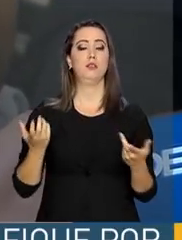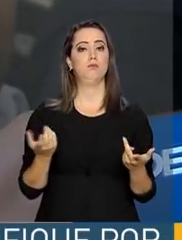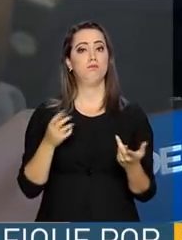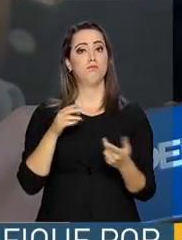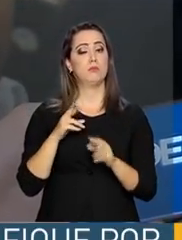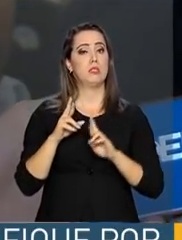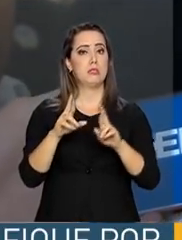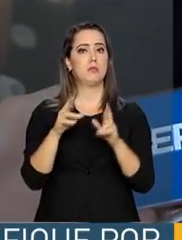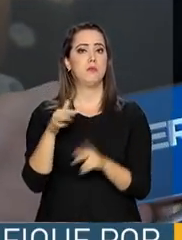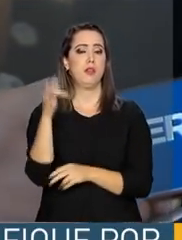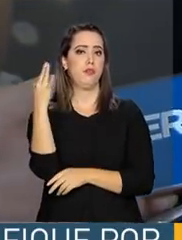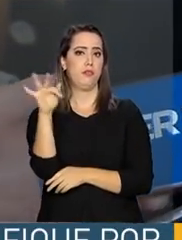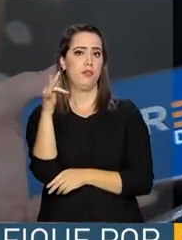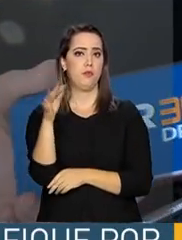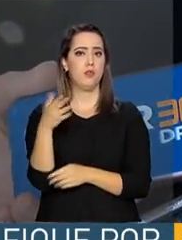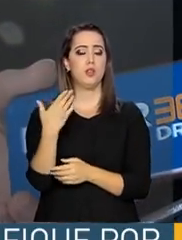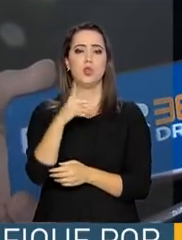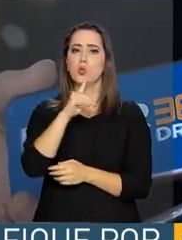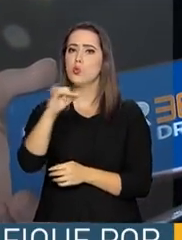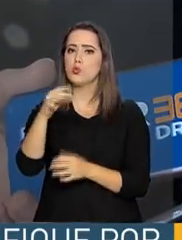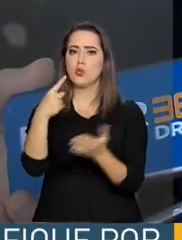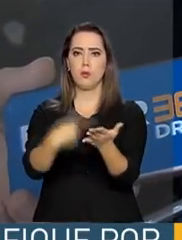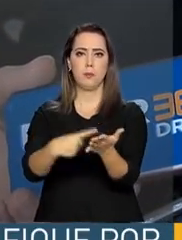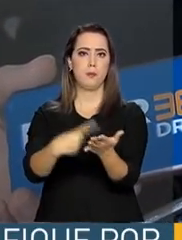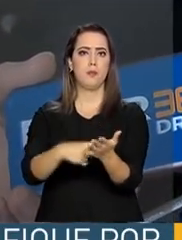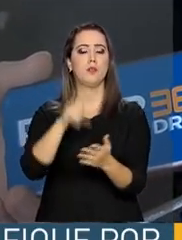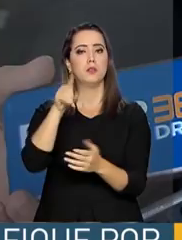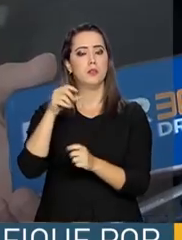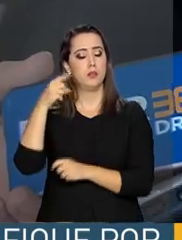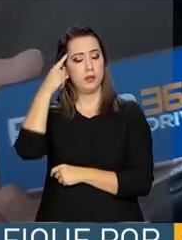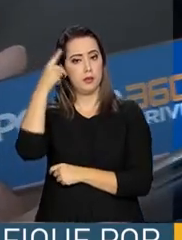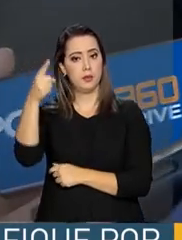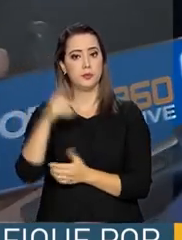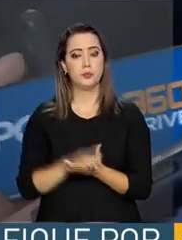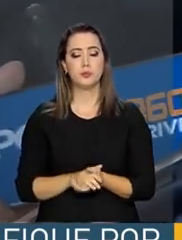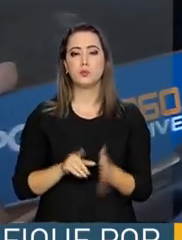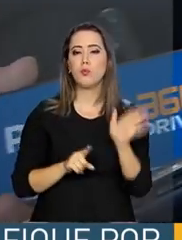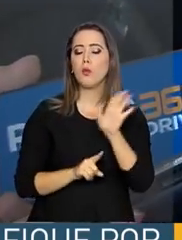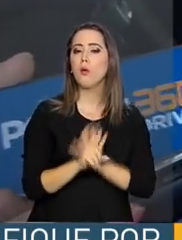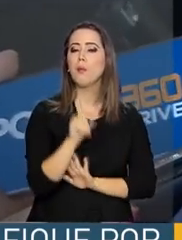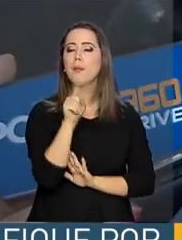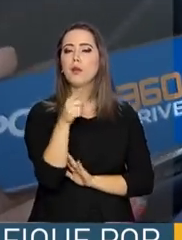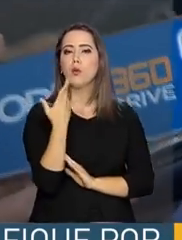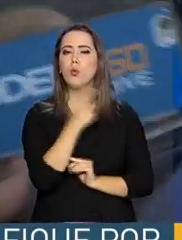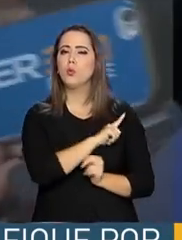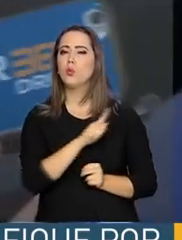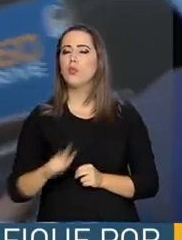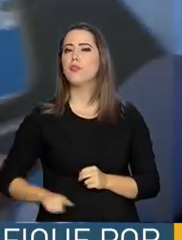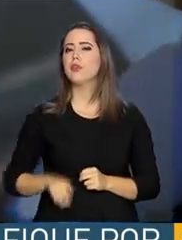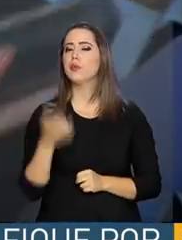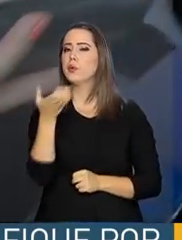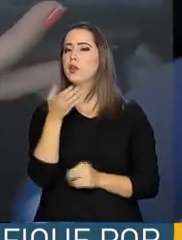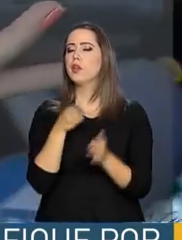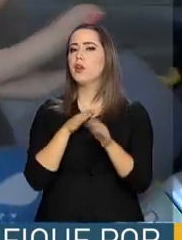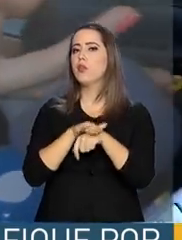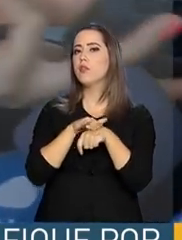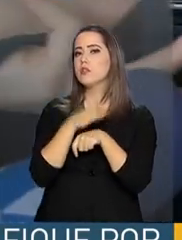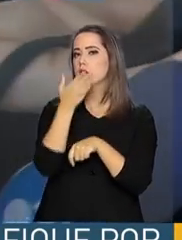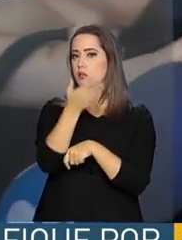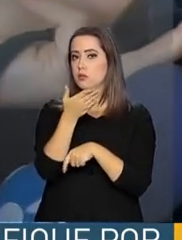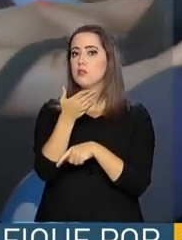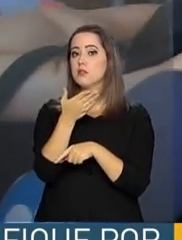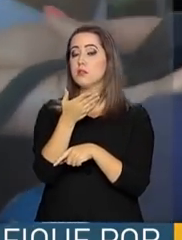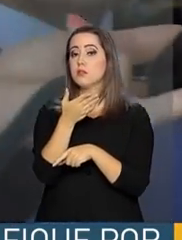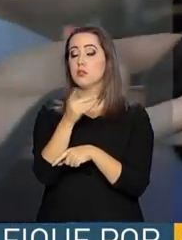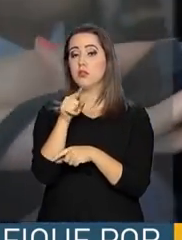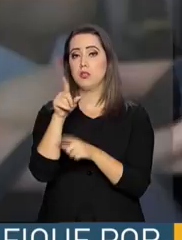se espera naturalmente fevereiro, marca-se data em fevereiro. Essa é a ideia. Na convenção do PSDB, o governador Alckmin indicou que queria conversar com o senhor, indicou uma